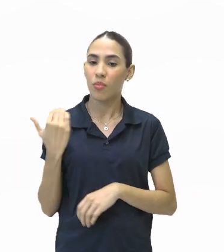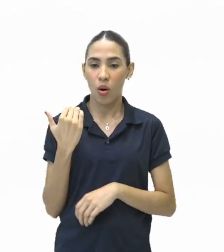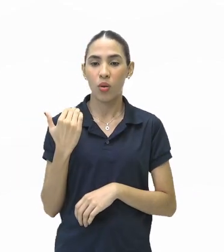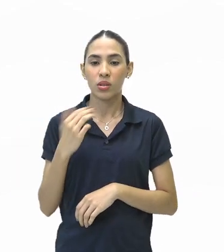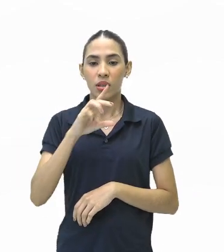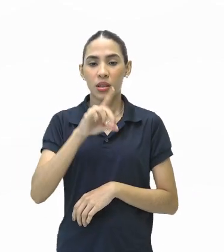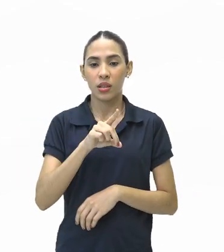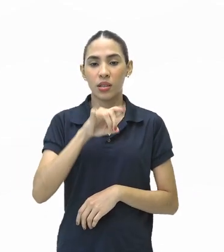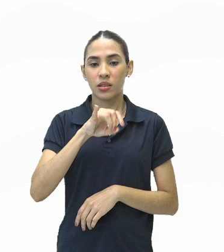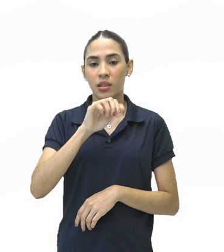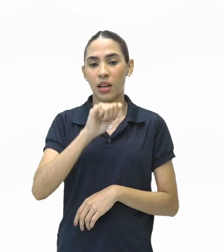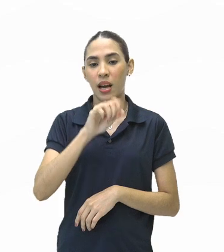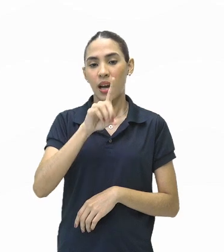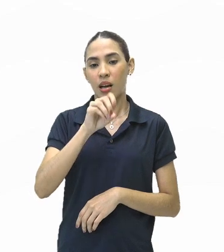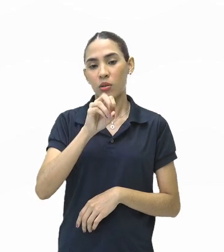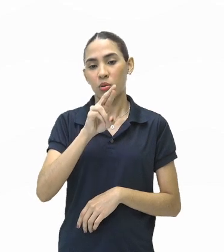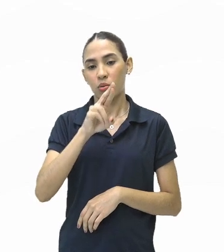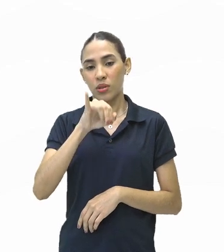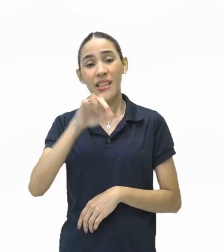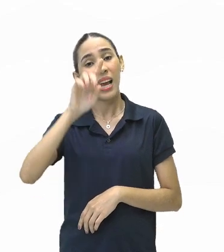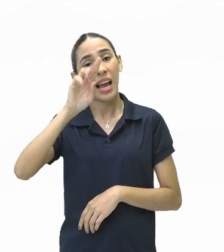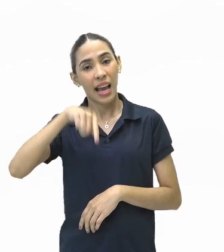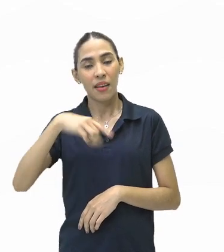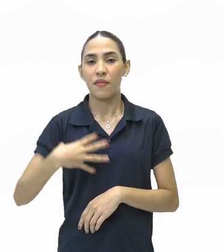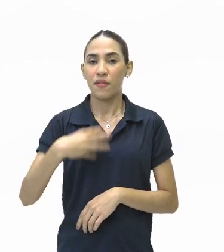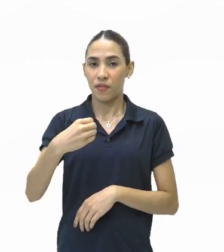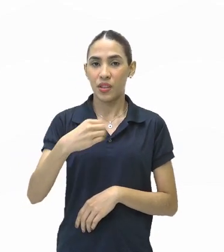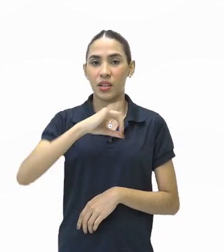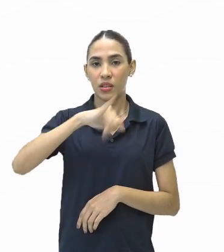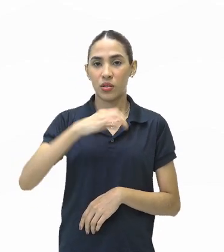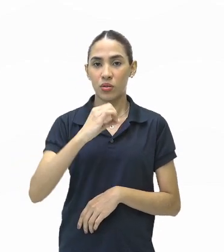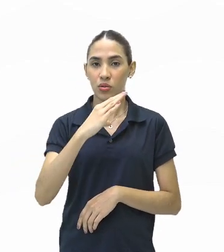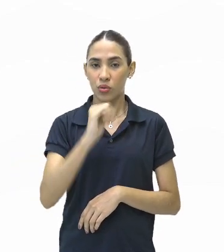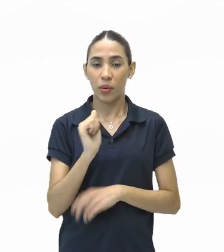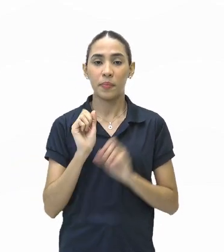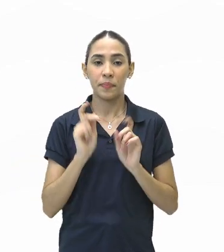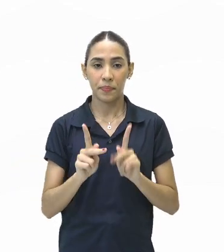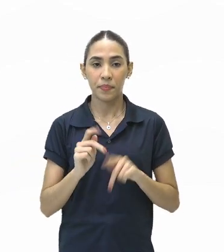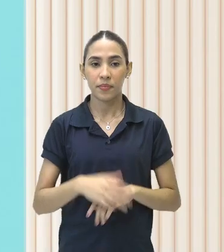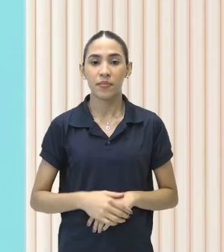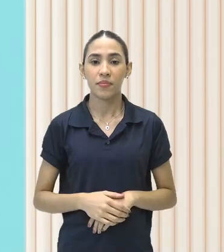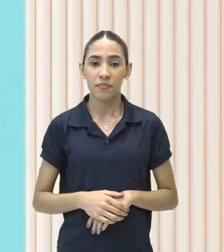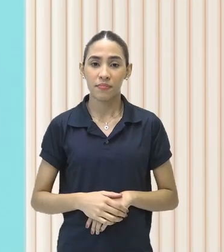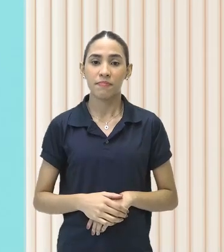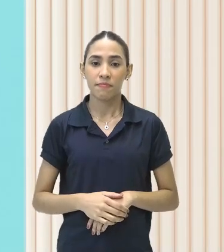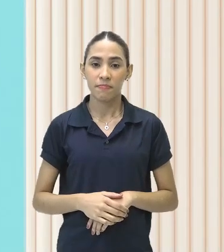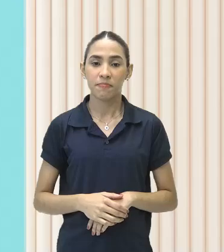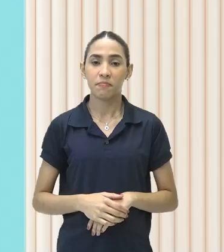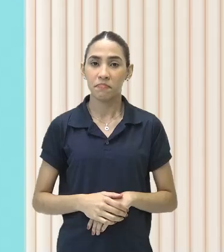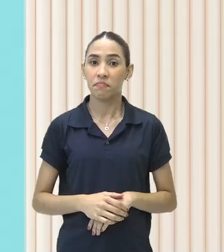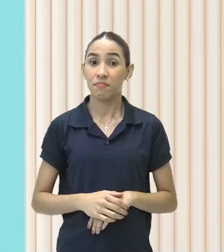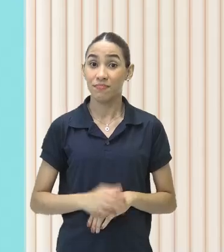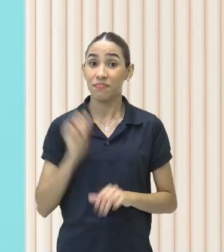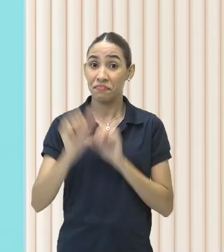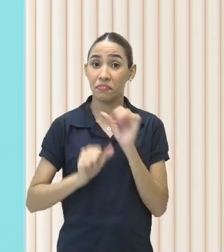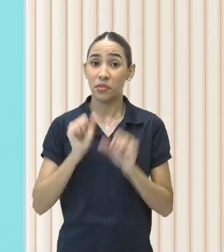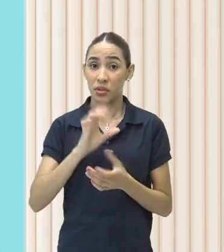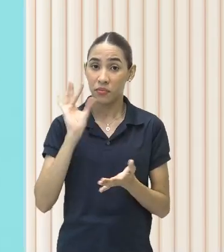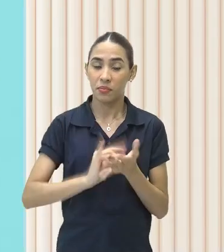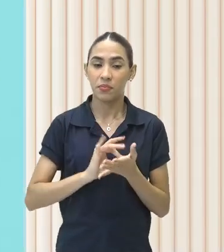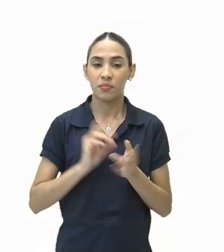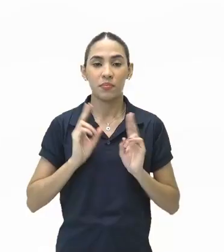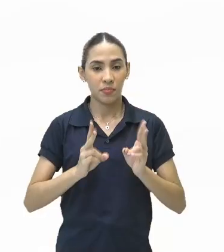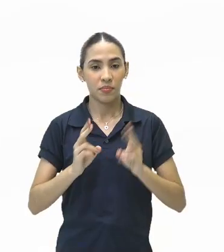de Diamorim, que na verdade Diamorim era a filha de Joca. Tá certo? Olha aí que reviravolta nessa história.